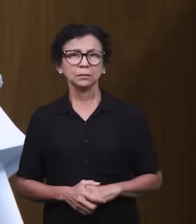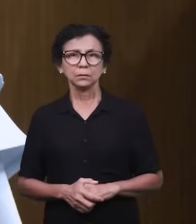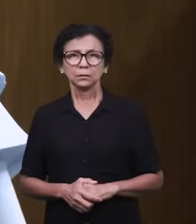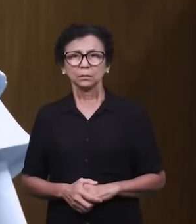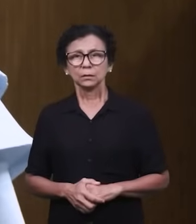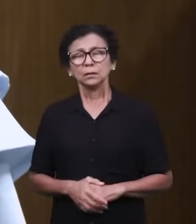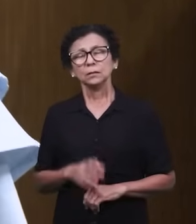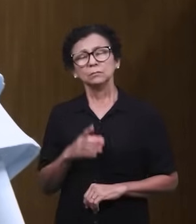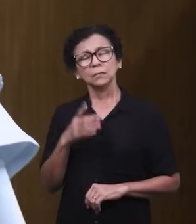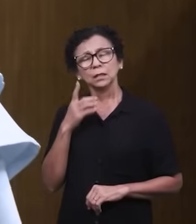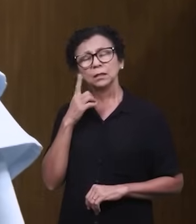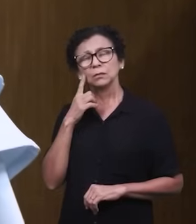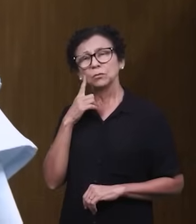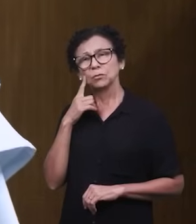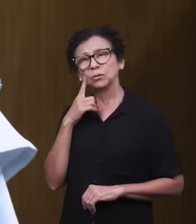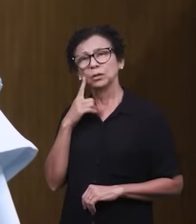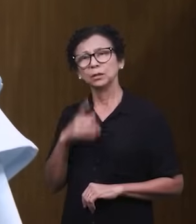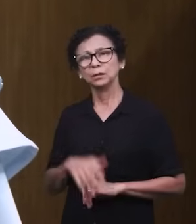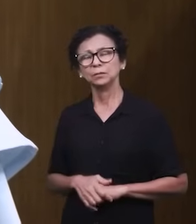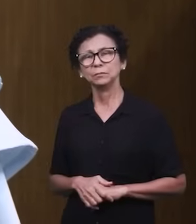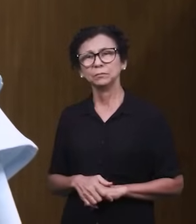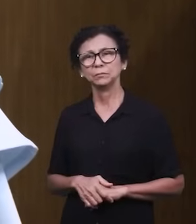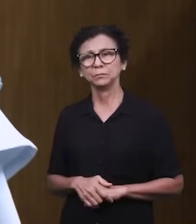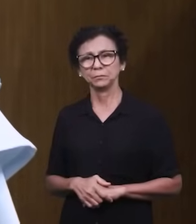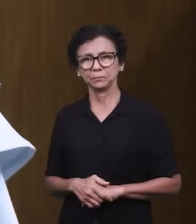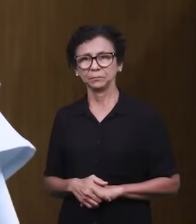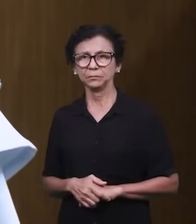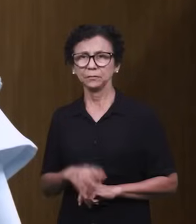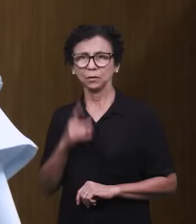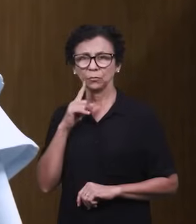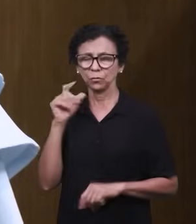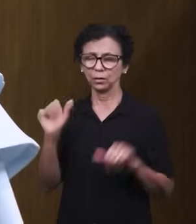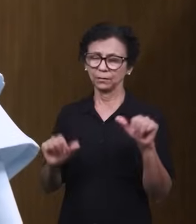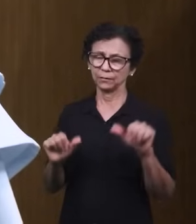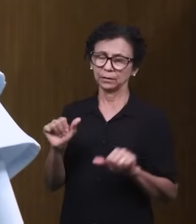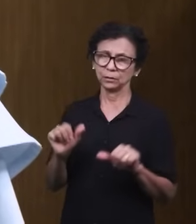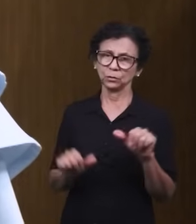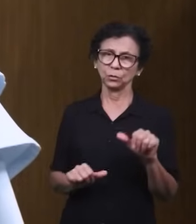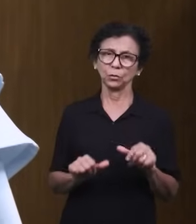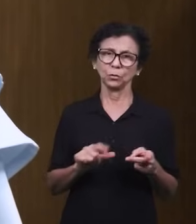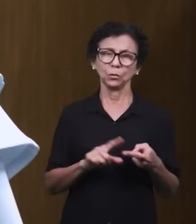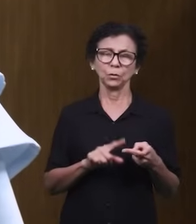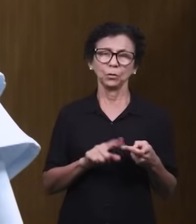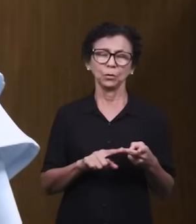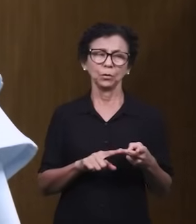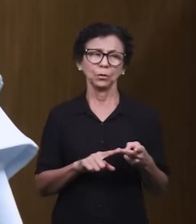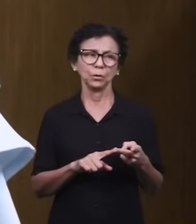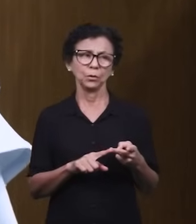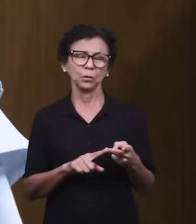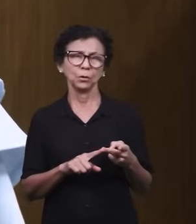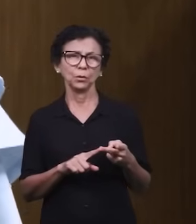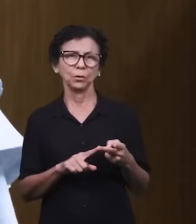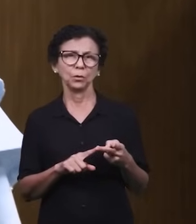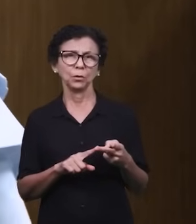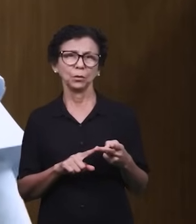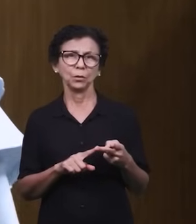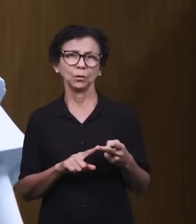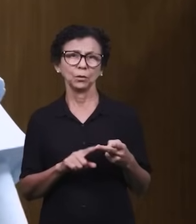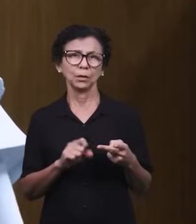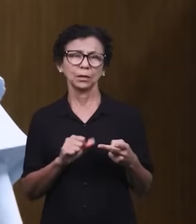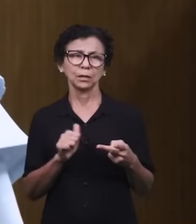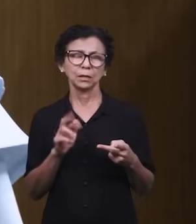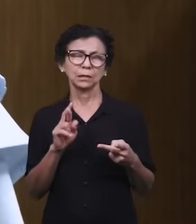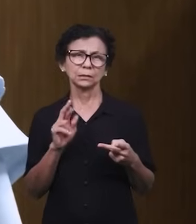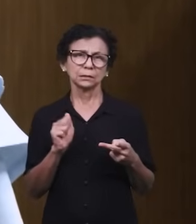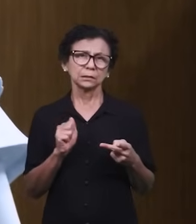começou com um tempo menor de estudo, 20 minutos por dia, e aquilo vem aumentando gradativamente ao longo